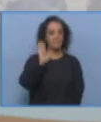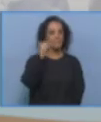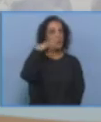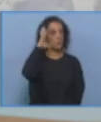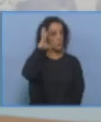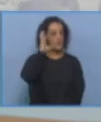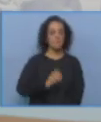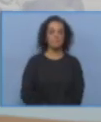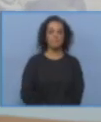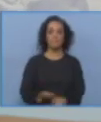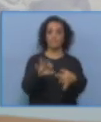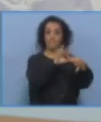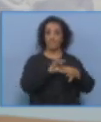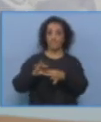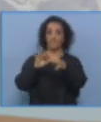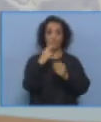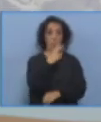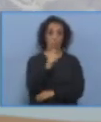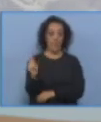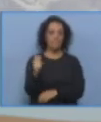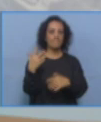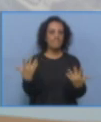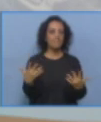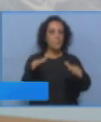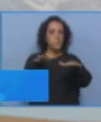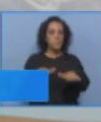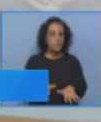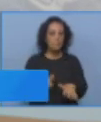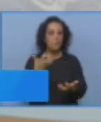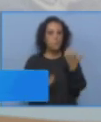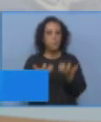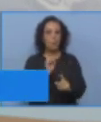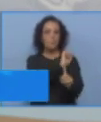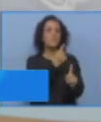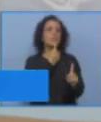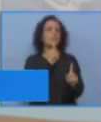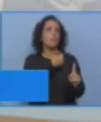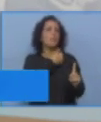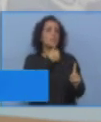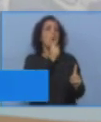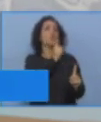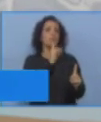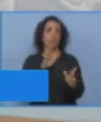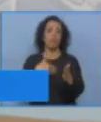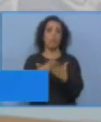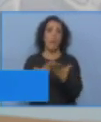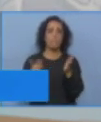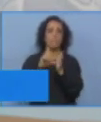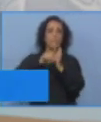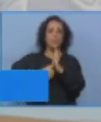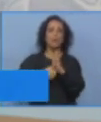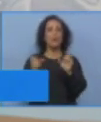Olá, muito boa tarde. A coesão da União Europeia permanece suspensa da decisão inglesa e isso tem implicações na solidez do